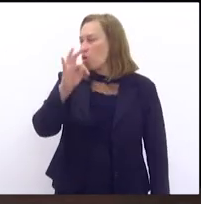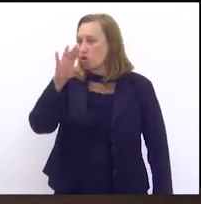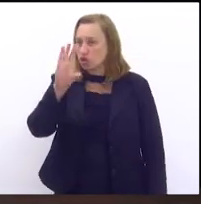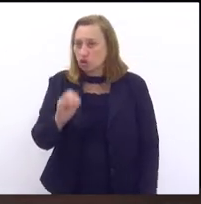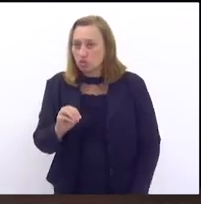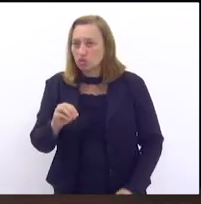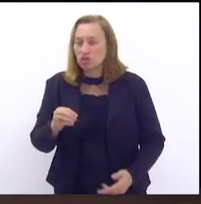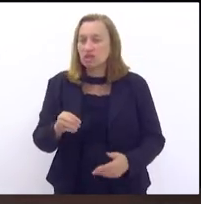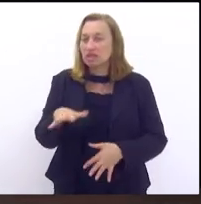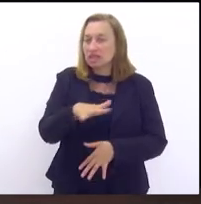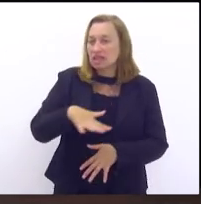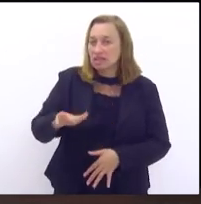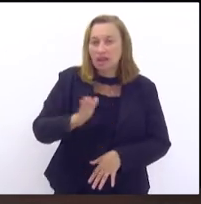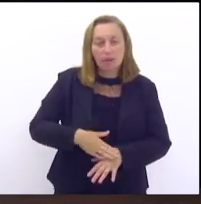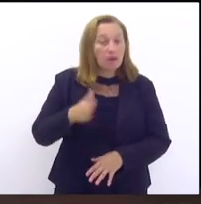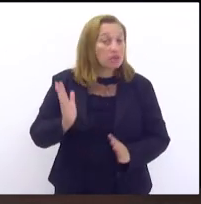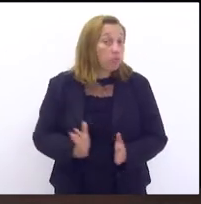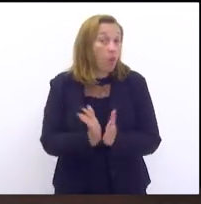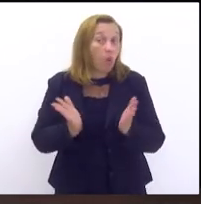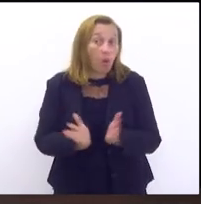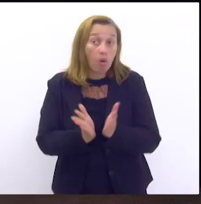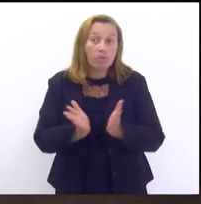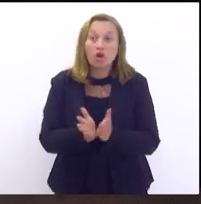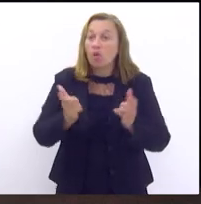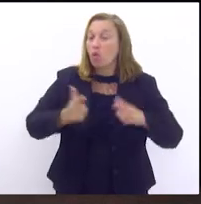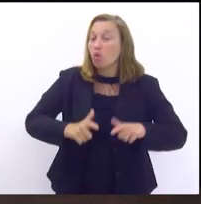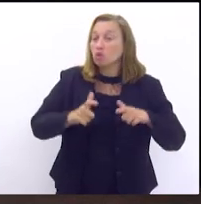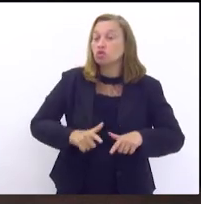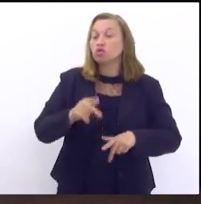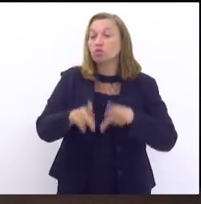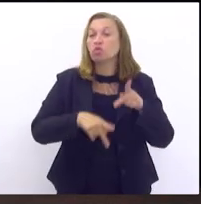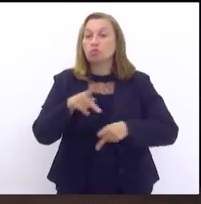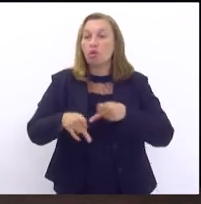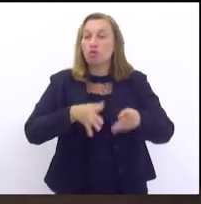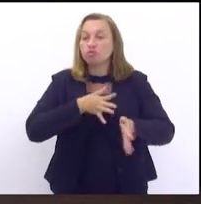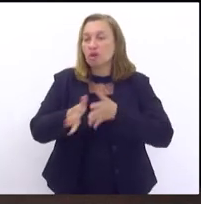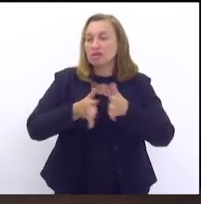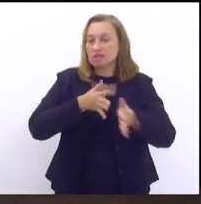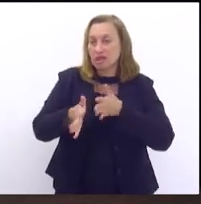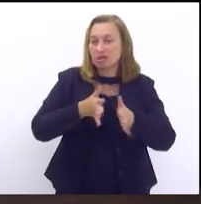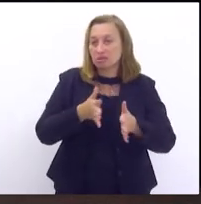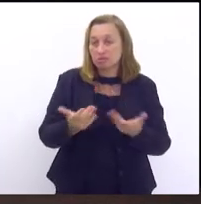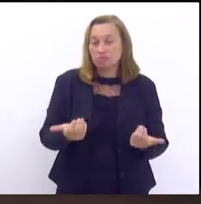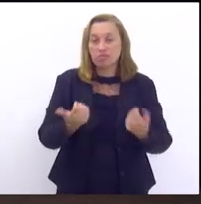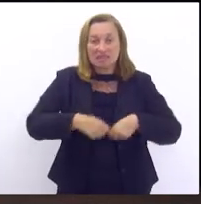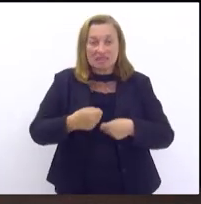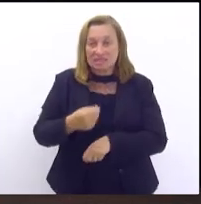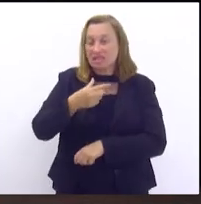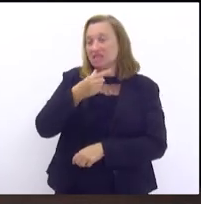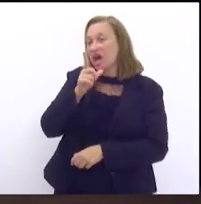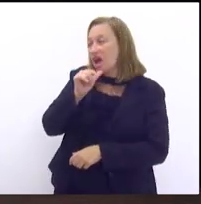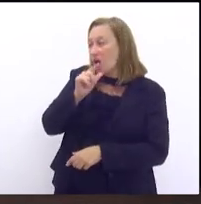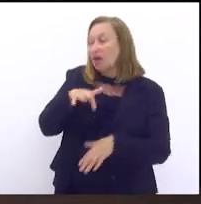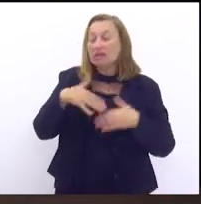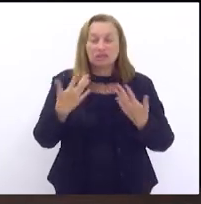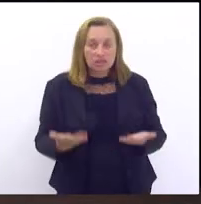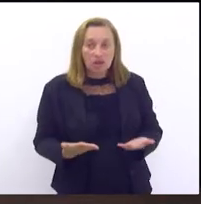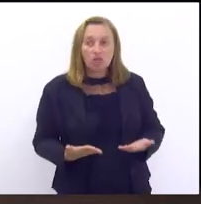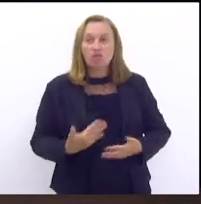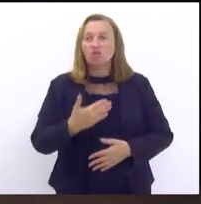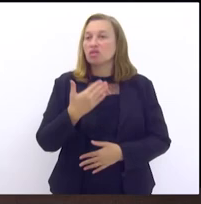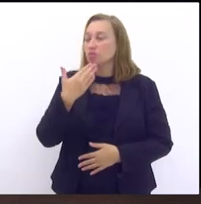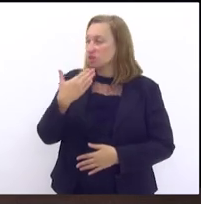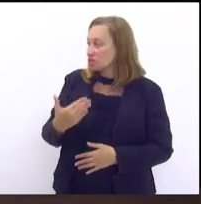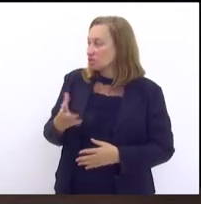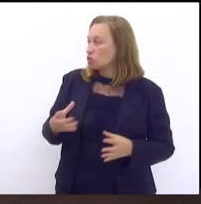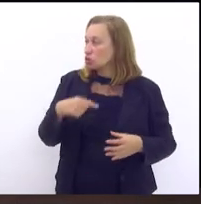nas áreas mais populares, onde a população precisa, né, da água. Então, eu faço aqui, a pessoa da